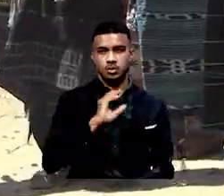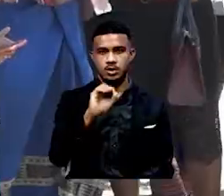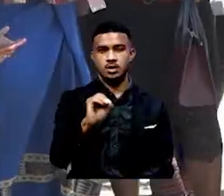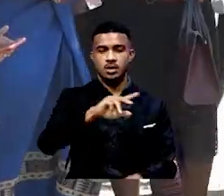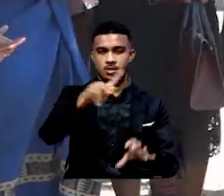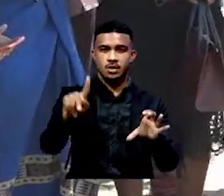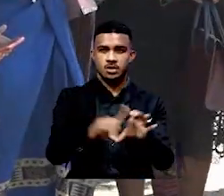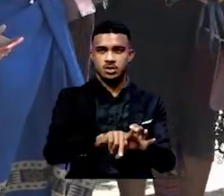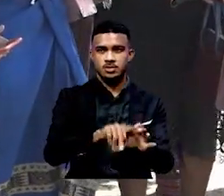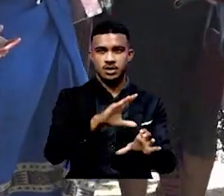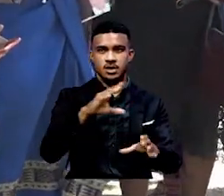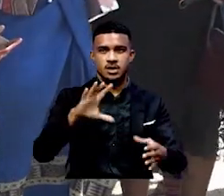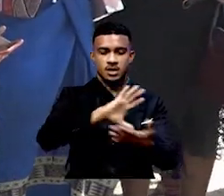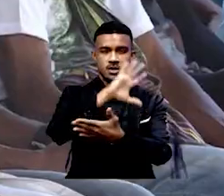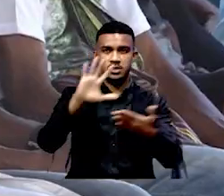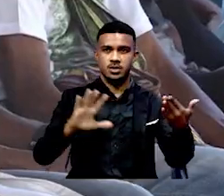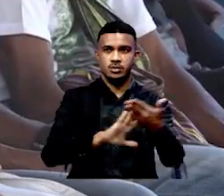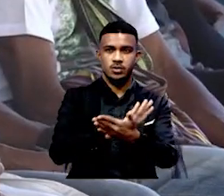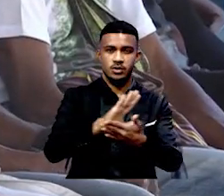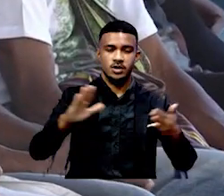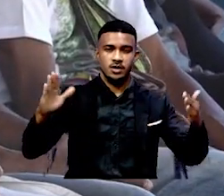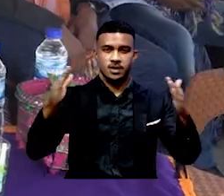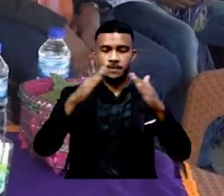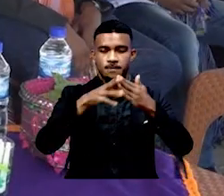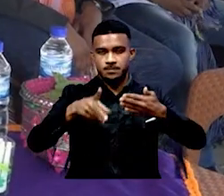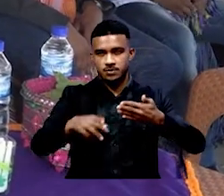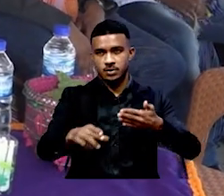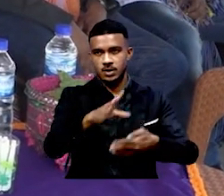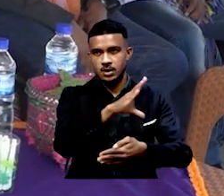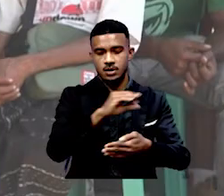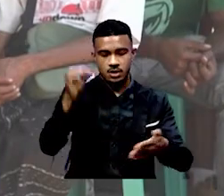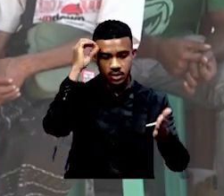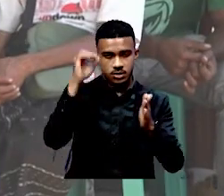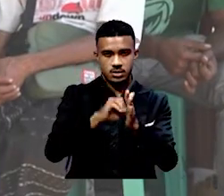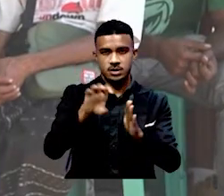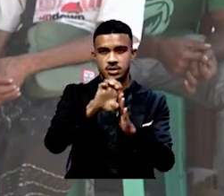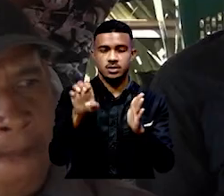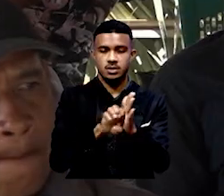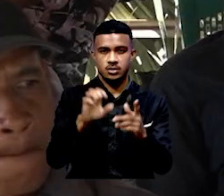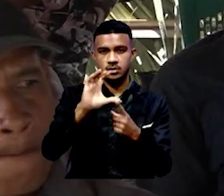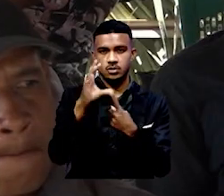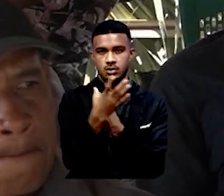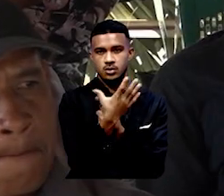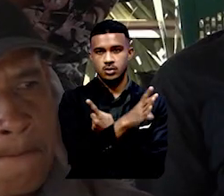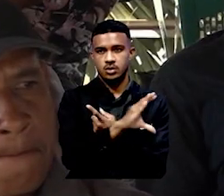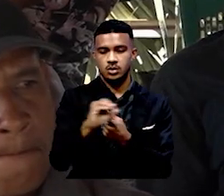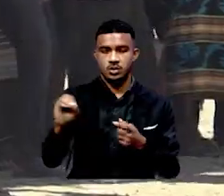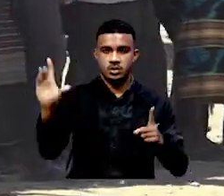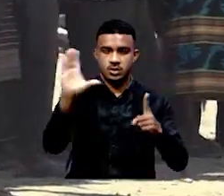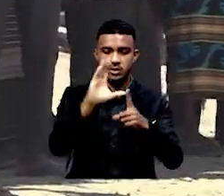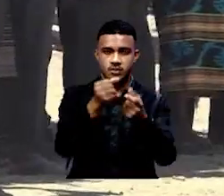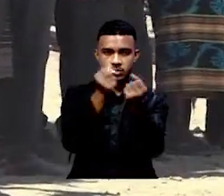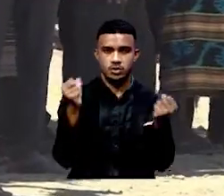Participa em cerimônia de inauguração uma lição para Gugun Hanesan, representante da Secretaria de Estado Arte e Cultura, autoridade